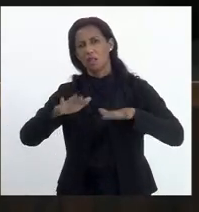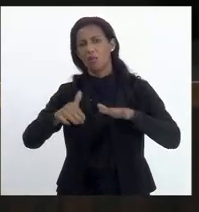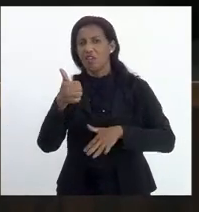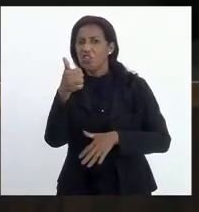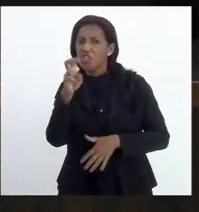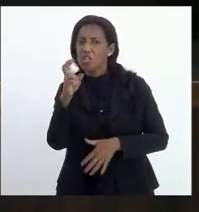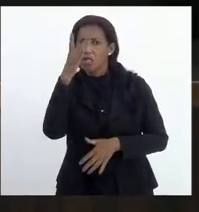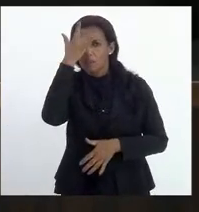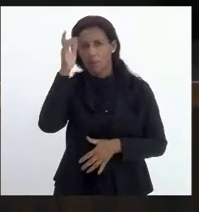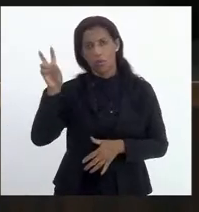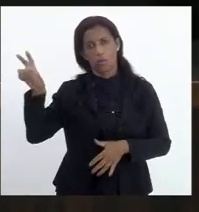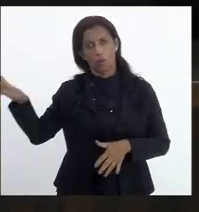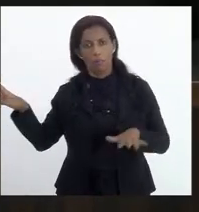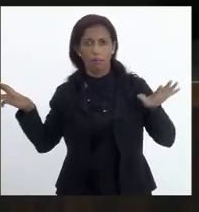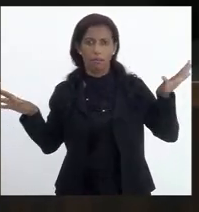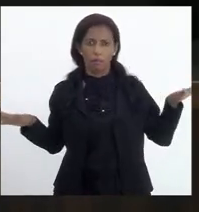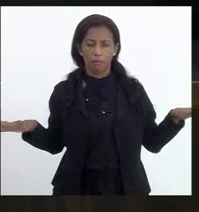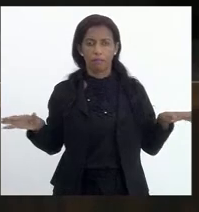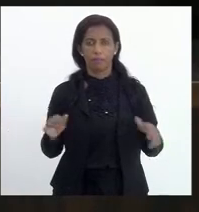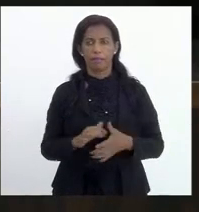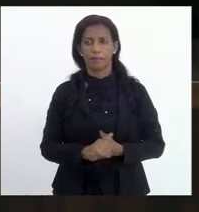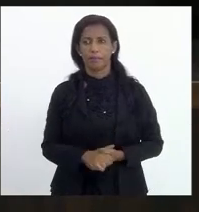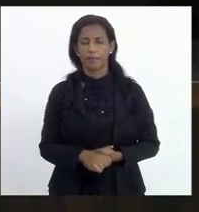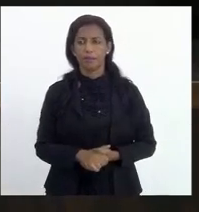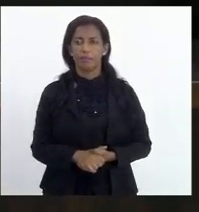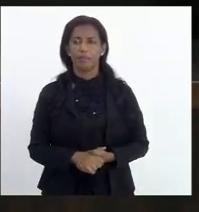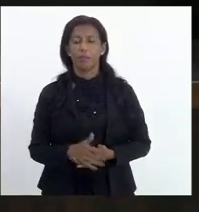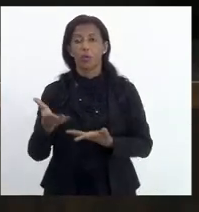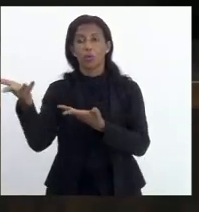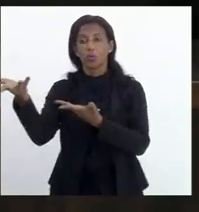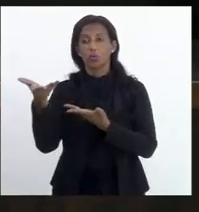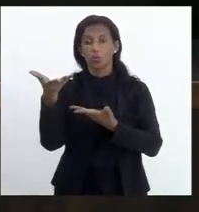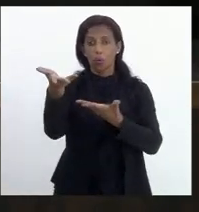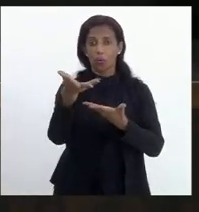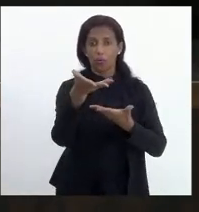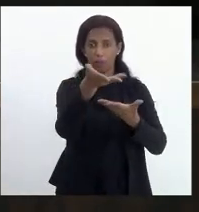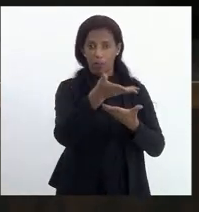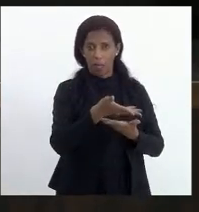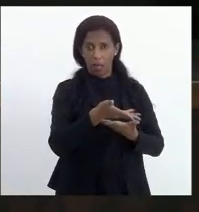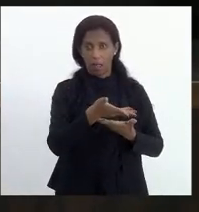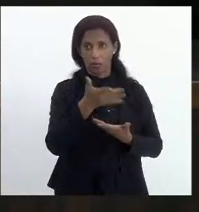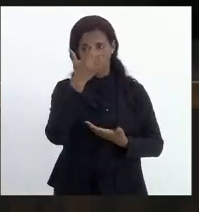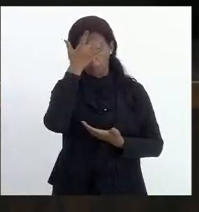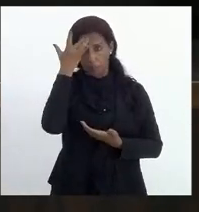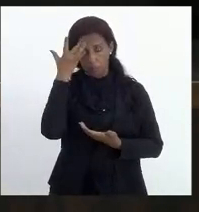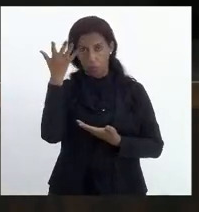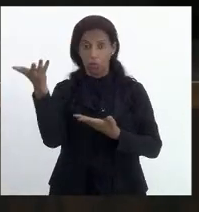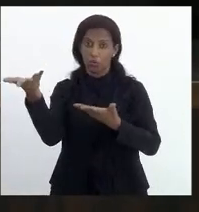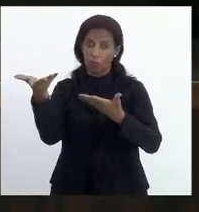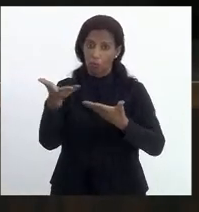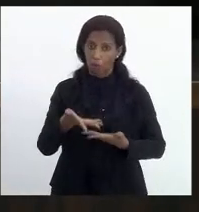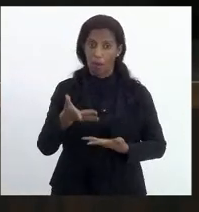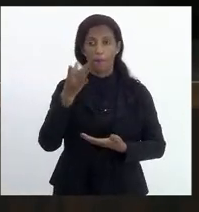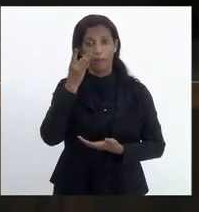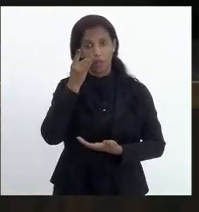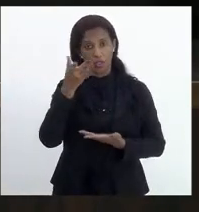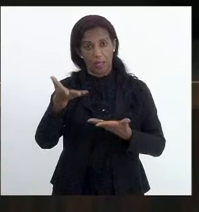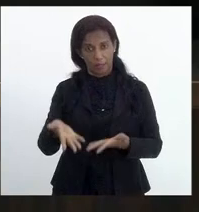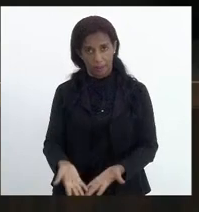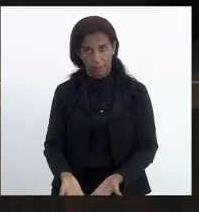cada lado, 10 pessoas. Os convidados que foram convidados para estarem aqui no